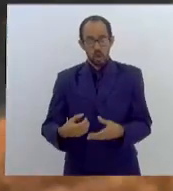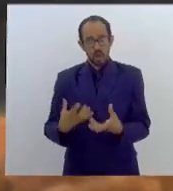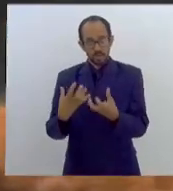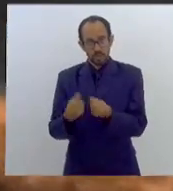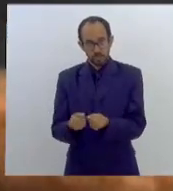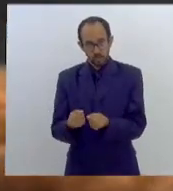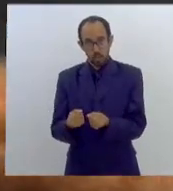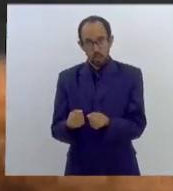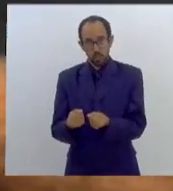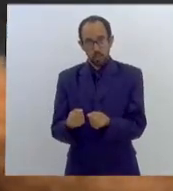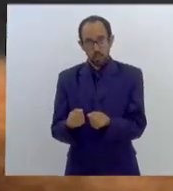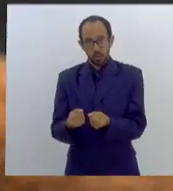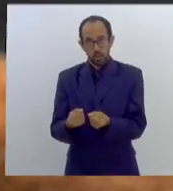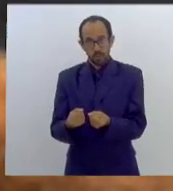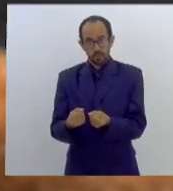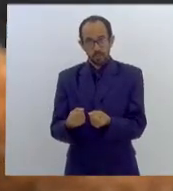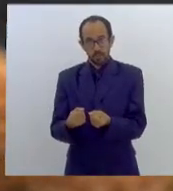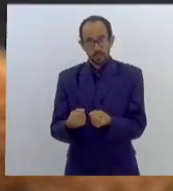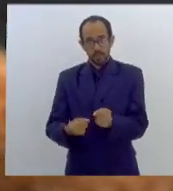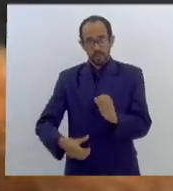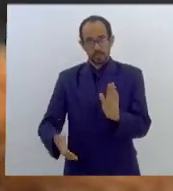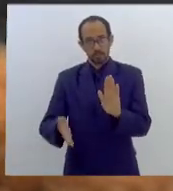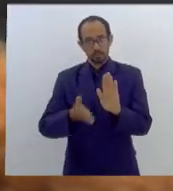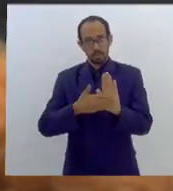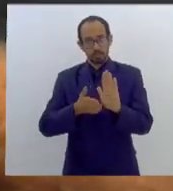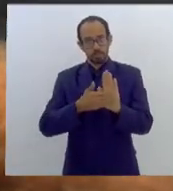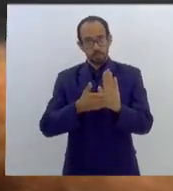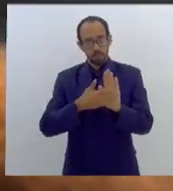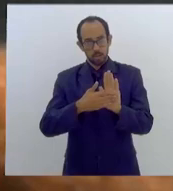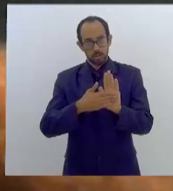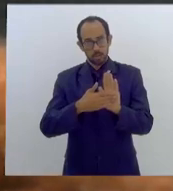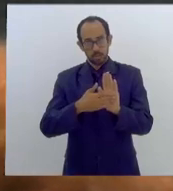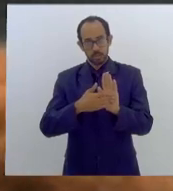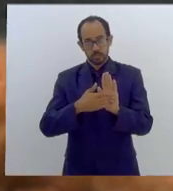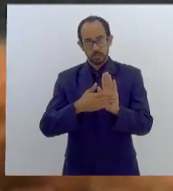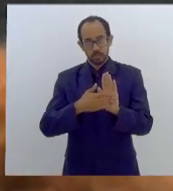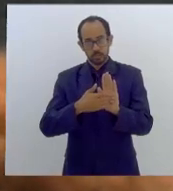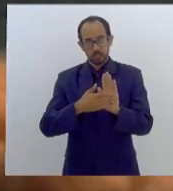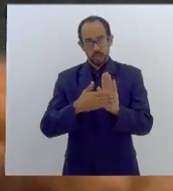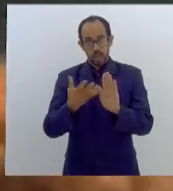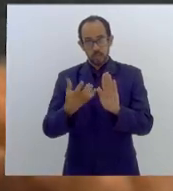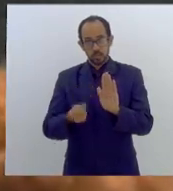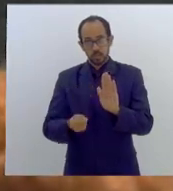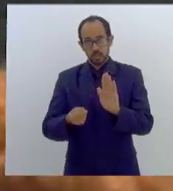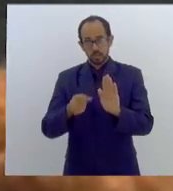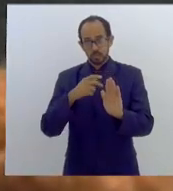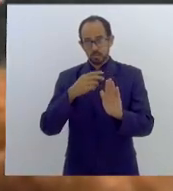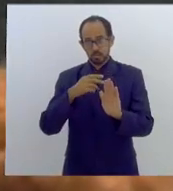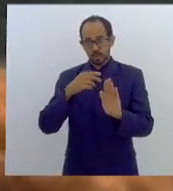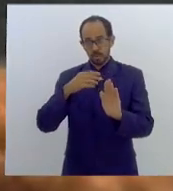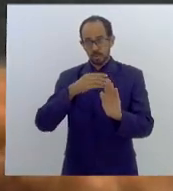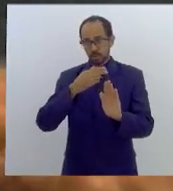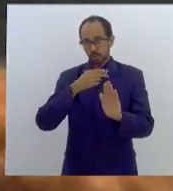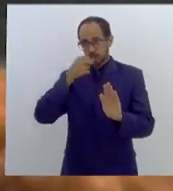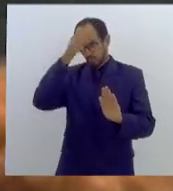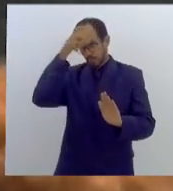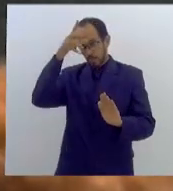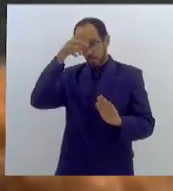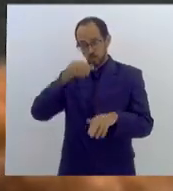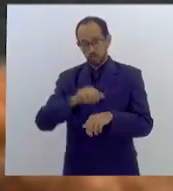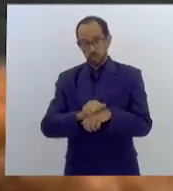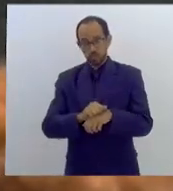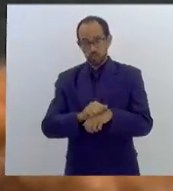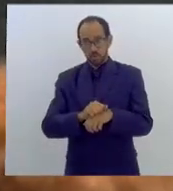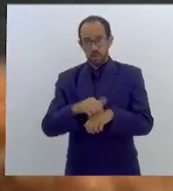as condições que foram aceitas pelo prefeito Eduardo Paes, que eu não vou aqui